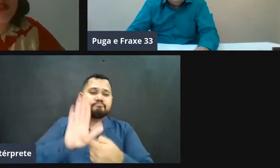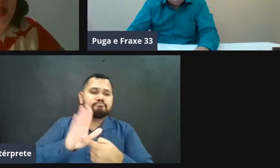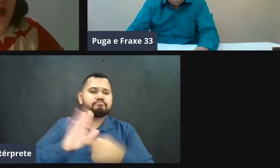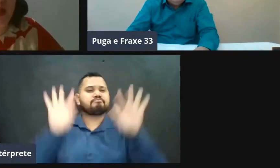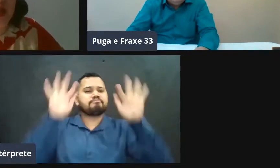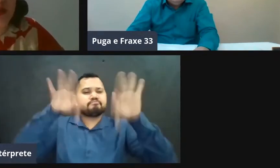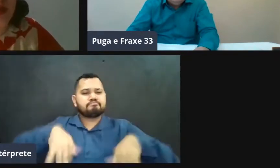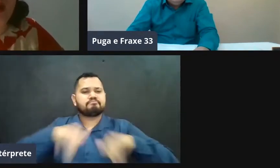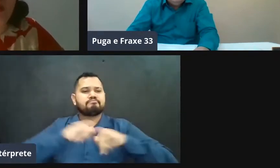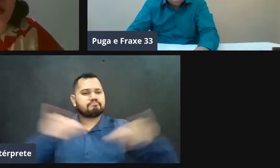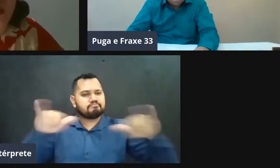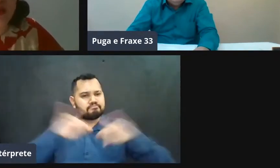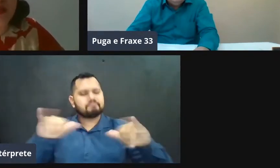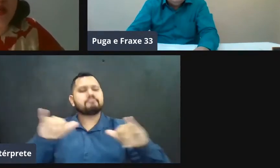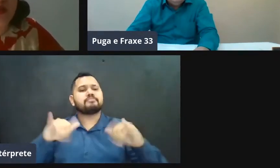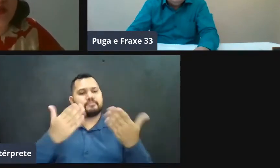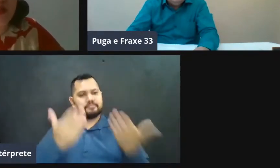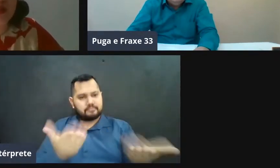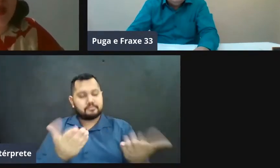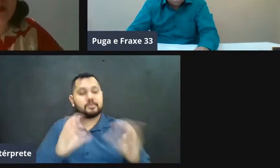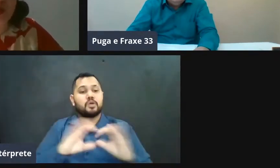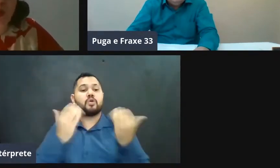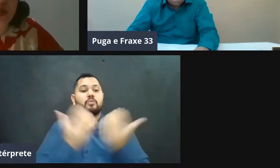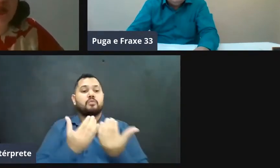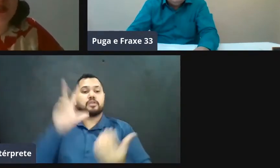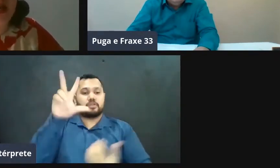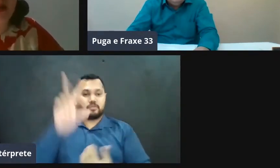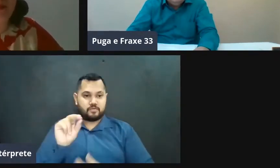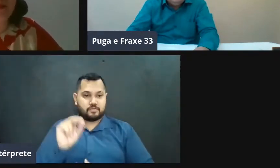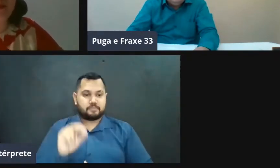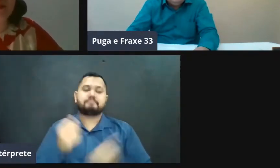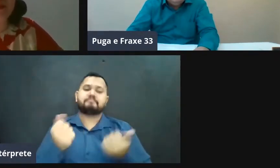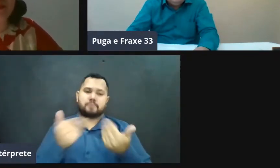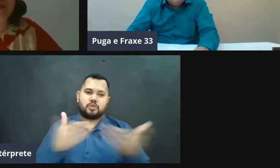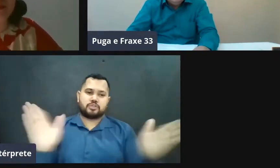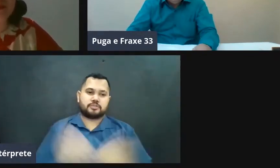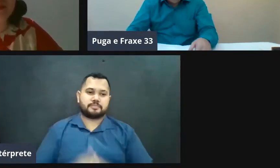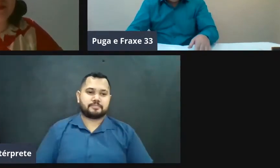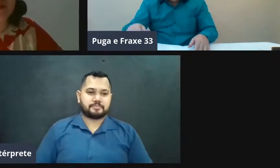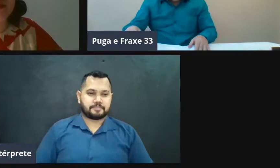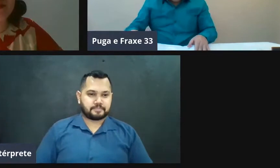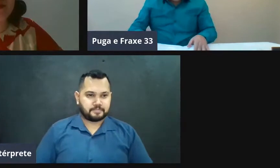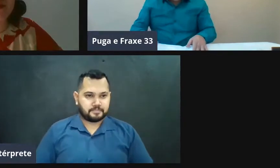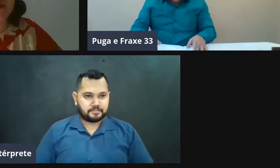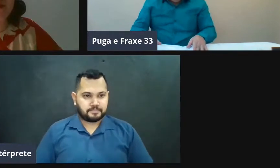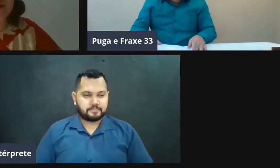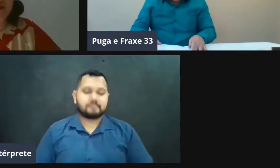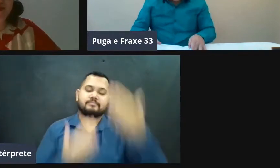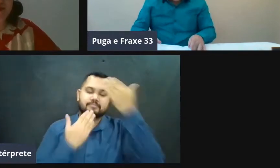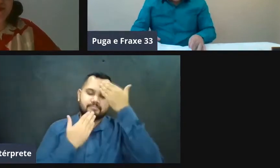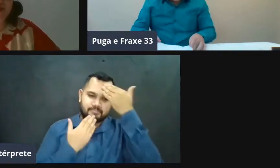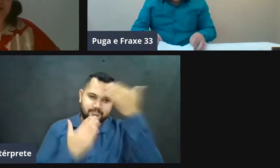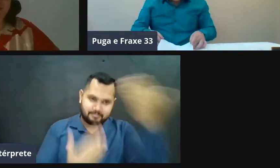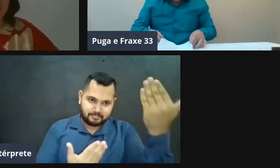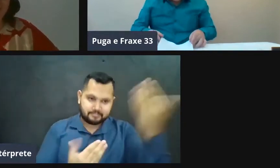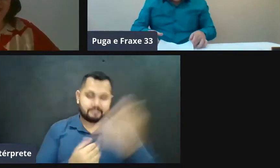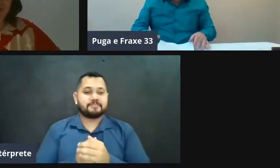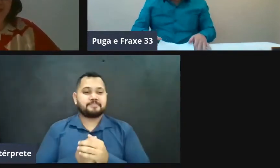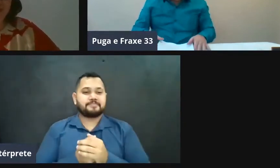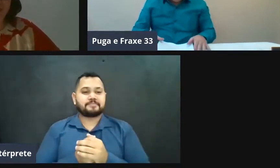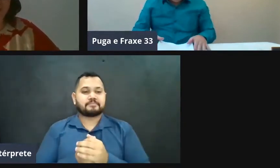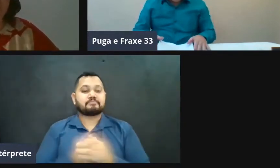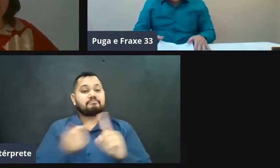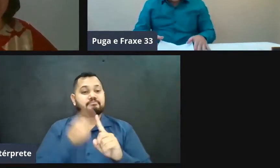de encerramento para a comunidade universitária. O senhor pode iniciar. Muito obrigado. Eu quero,